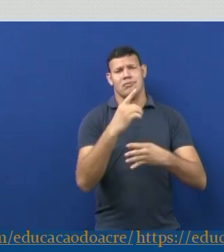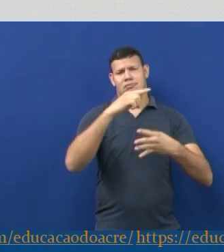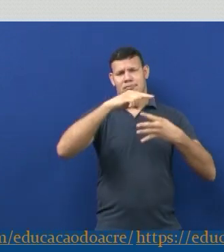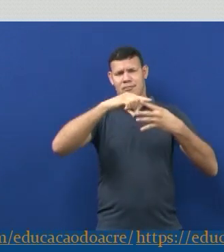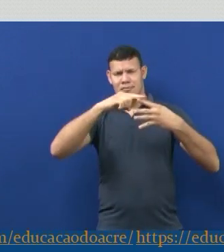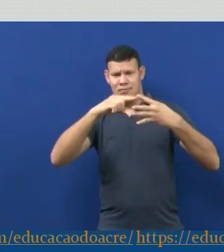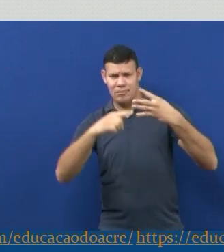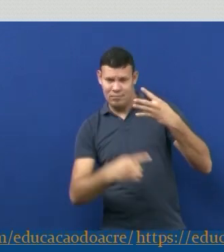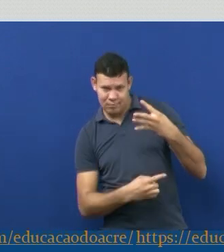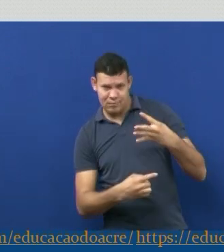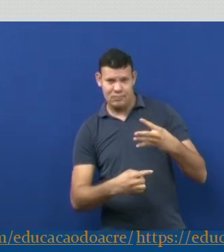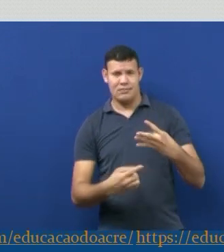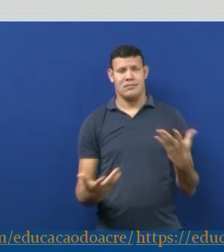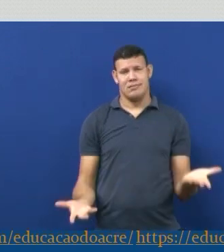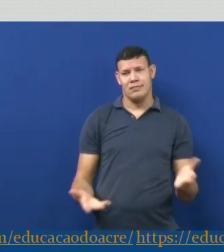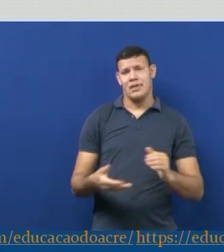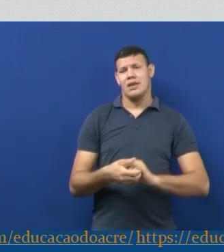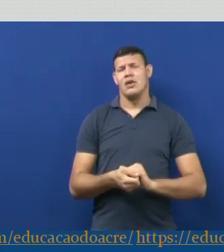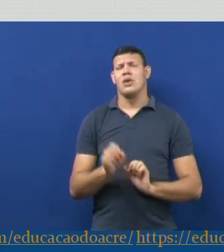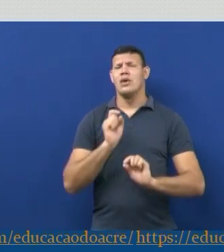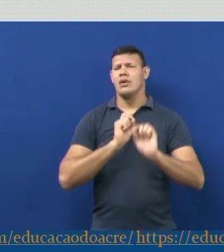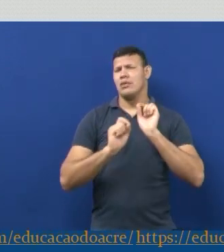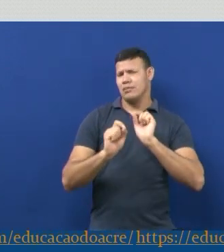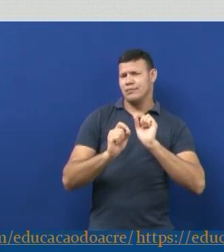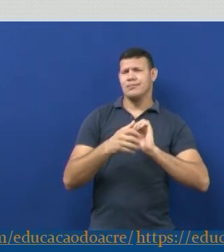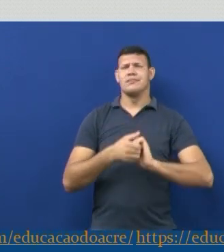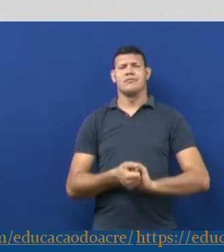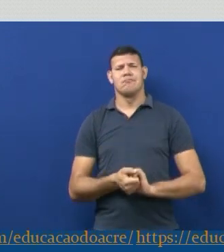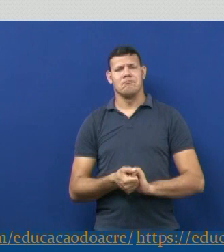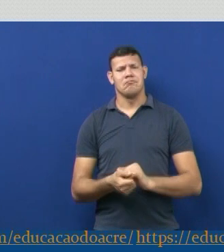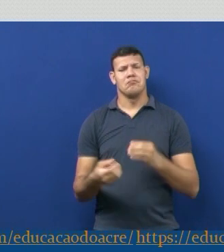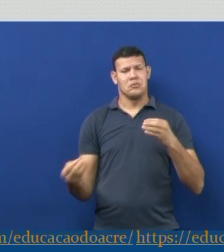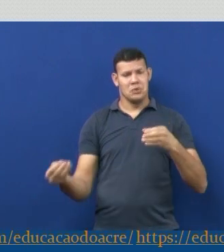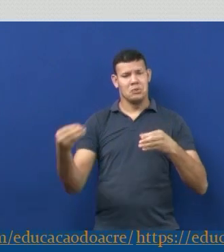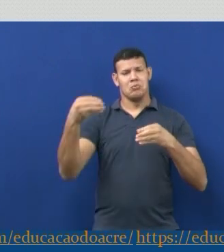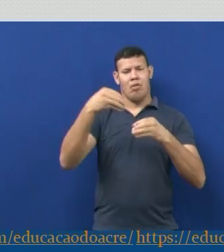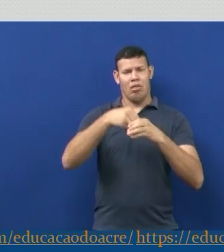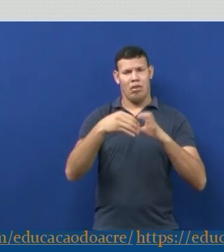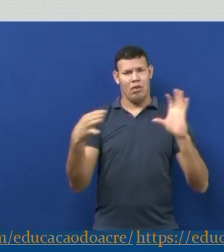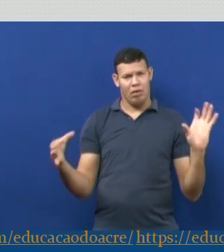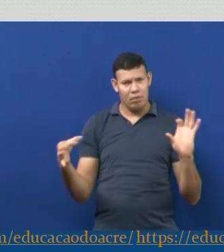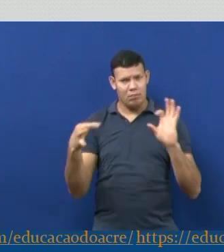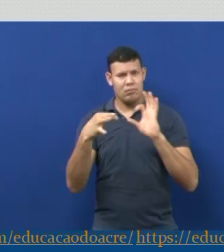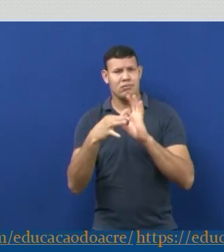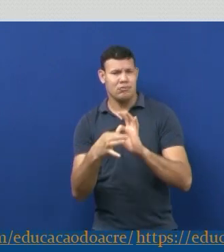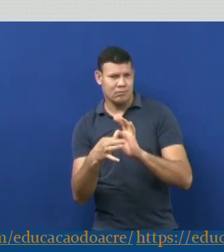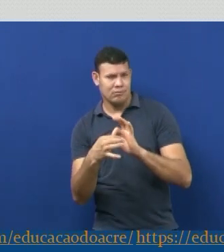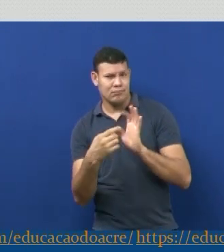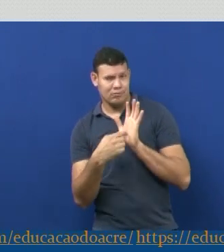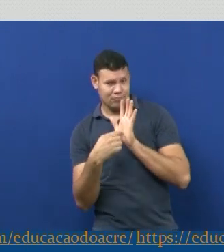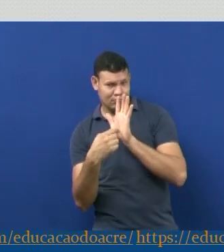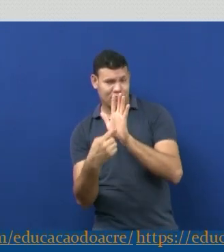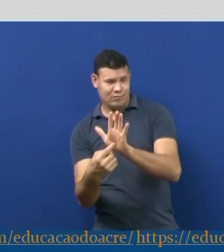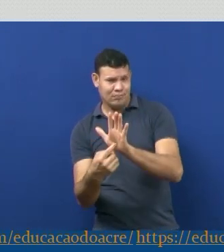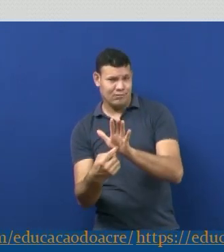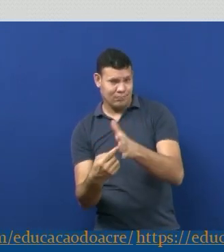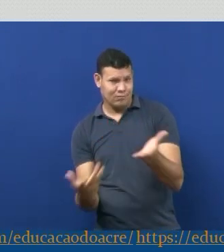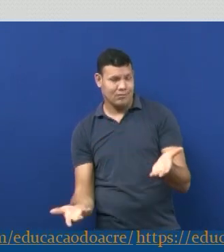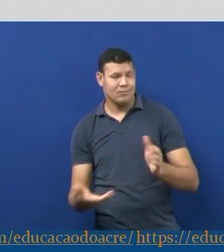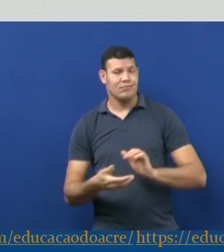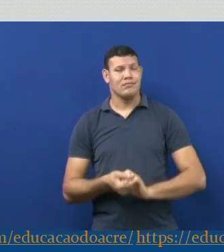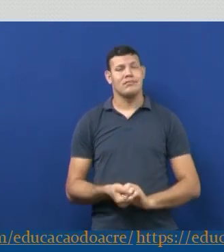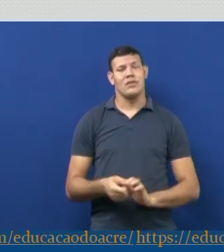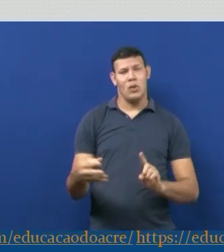teatro que nós conhecemos hoje. Elementos esses que compõem todo um espetáculo até chegar a você, que é o nosso